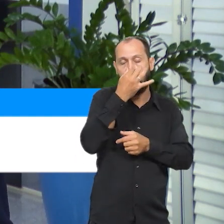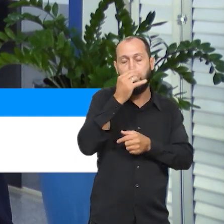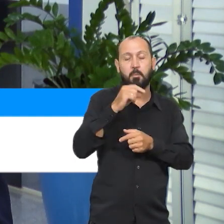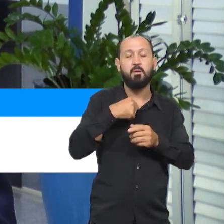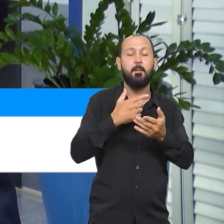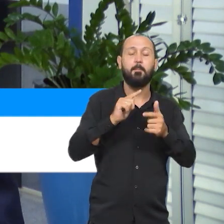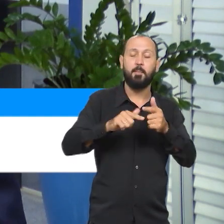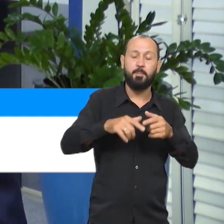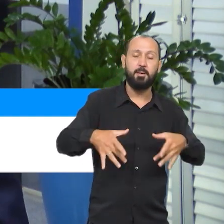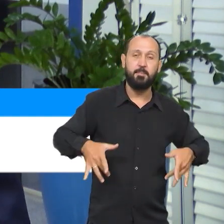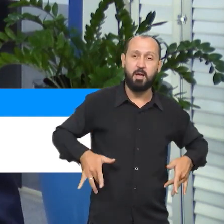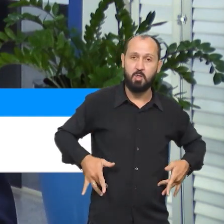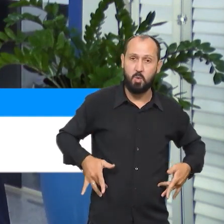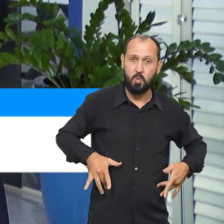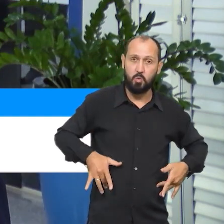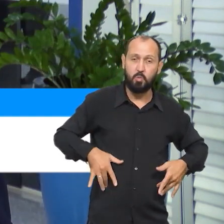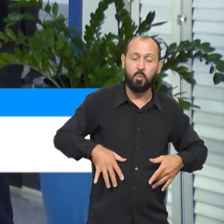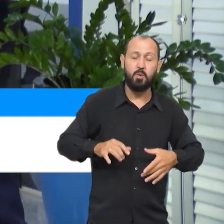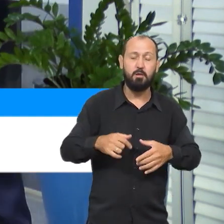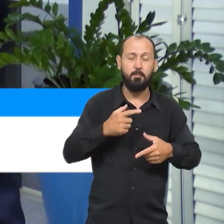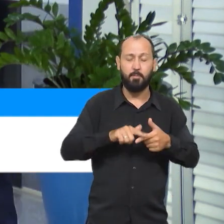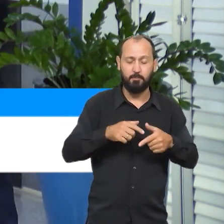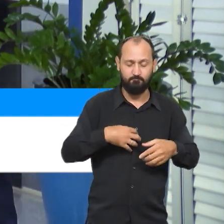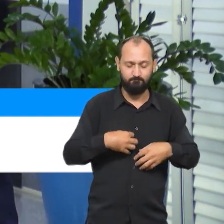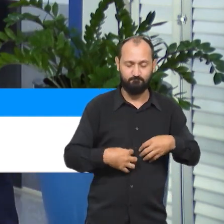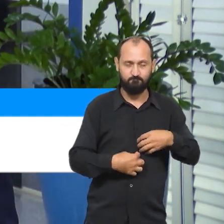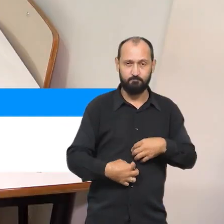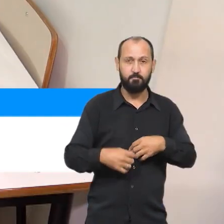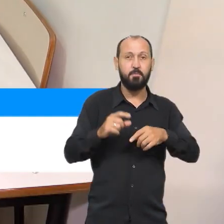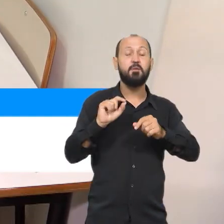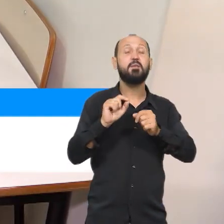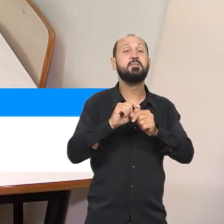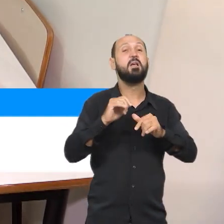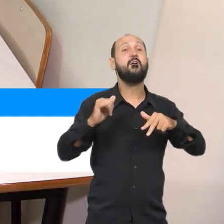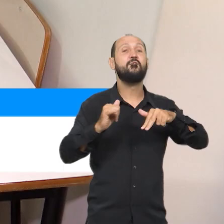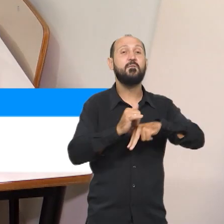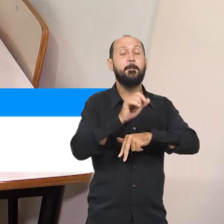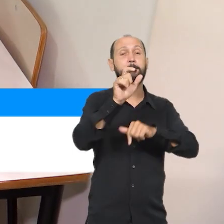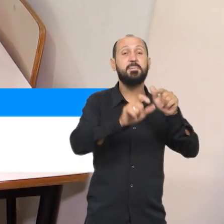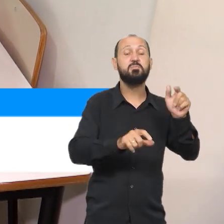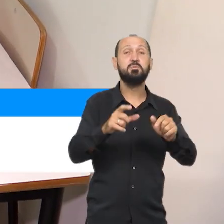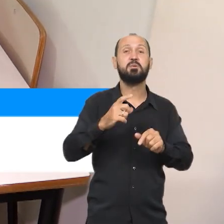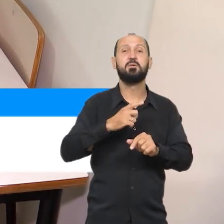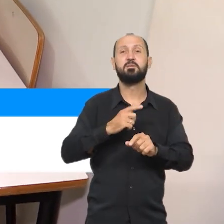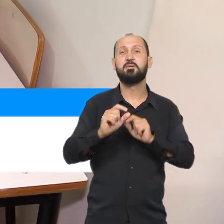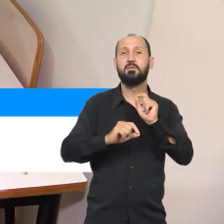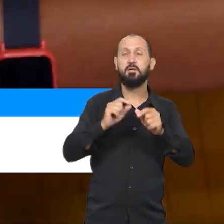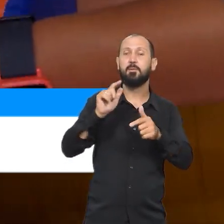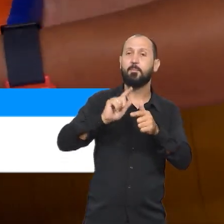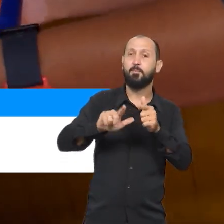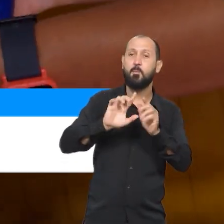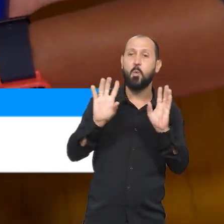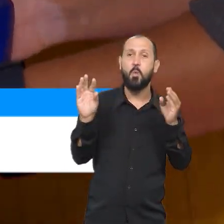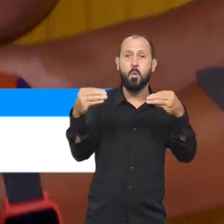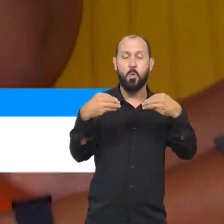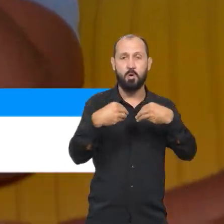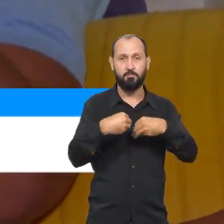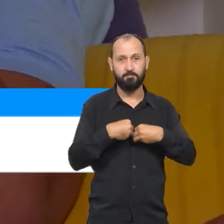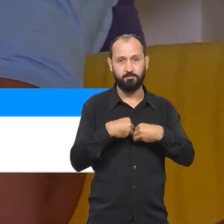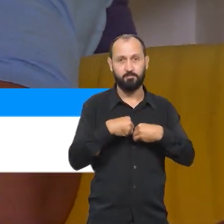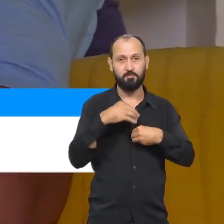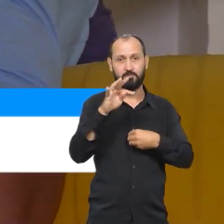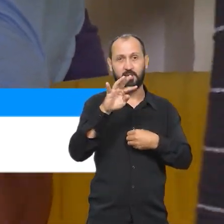mucosa, também insuficiência renal, gastrite e úlceras graves. As principais vítimas são pessoas diagnosticadas com o transtorno do